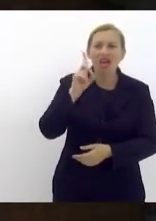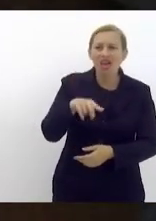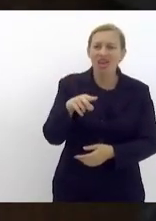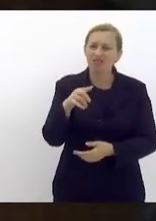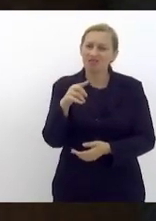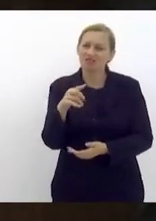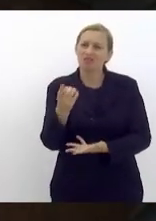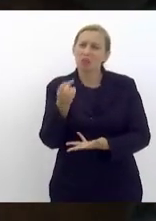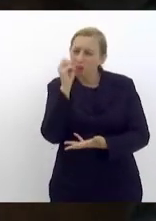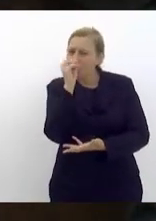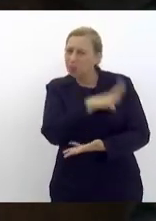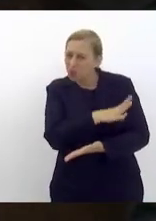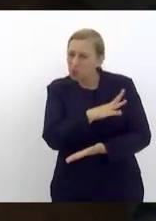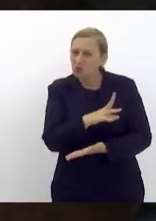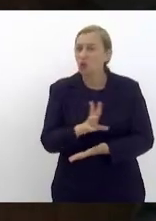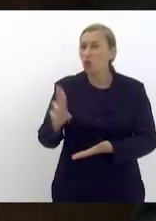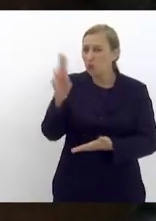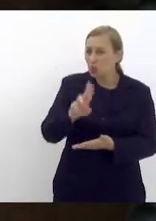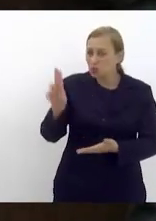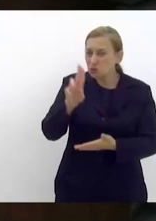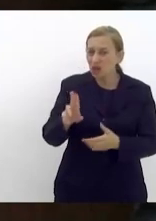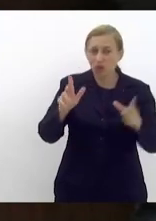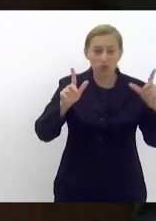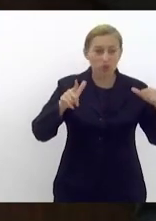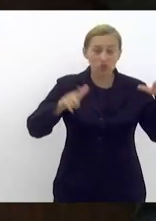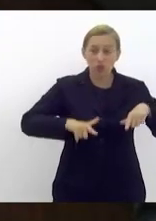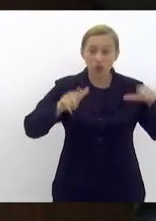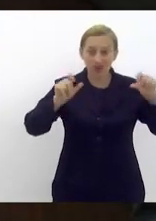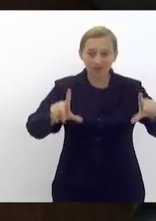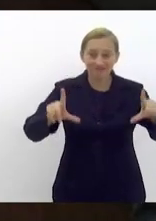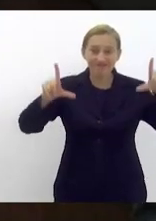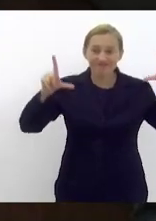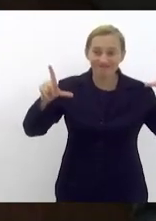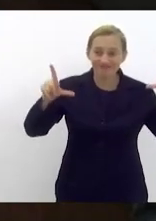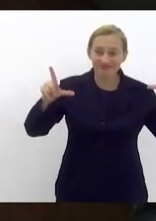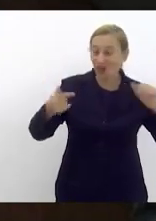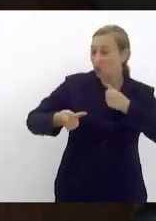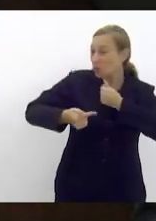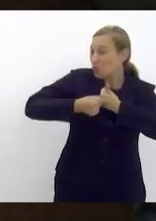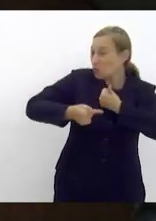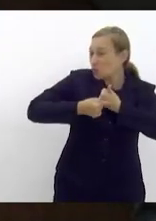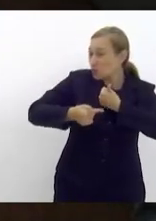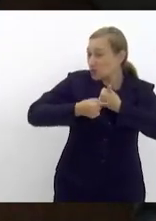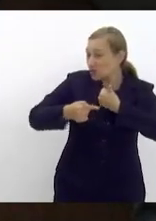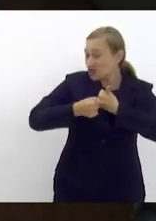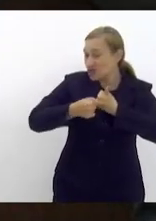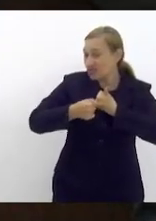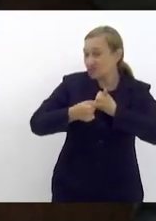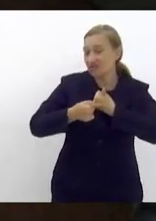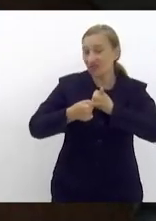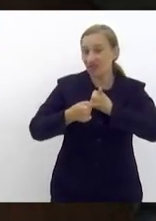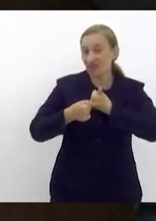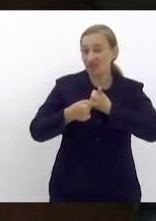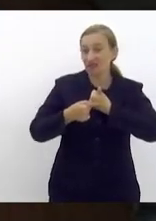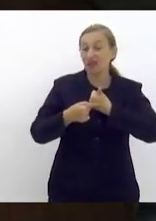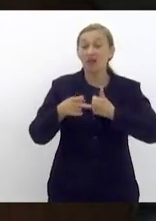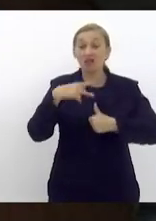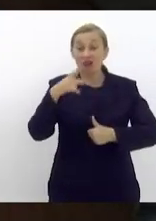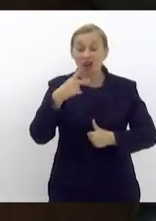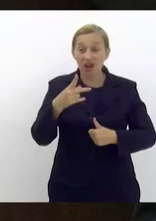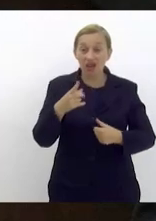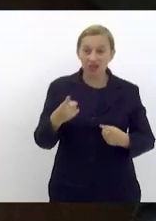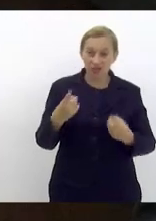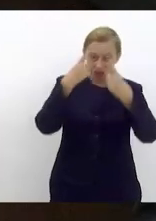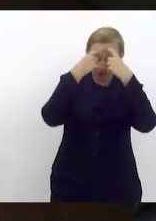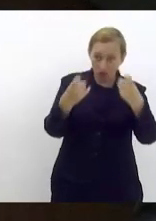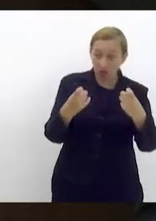hipocrisia utilizar um espaço de televisão para ganhar curtidas, para ganhar notoriedade, falando de um episódio de violência